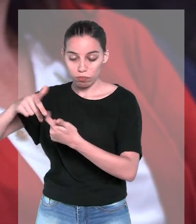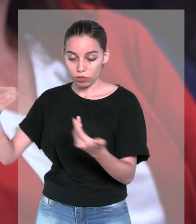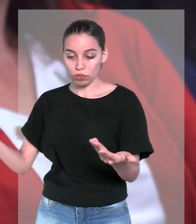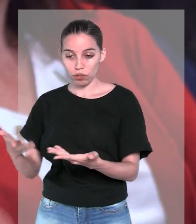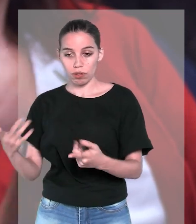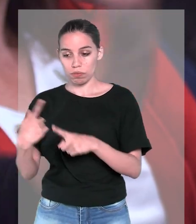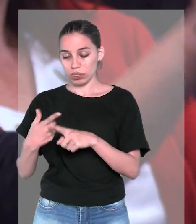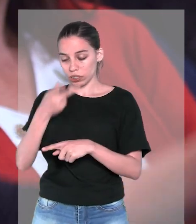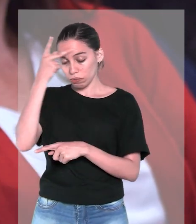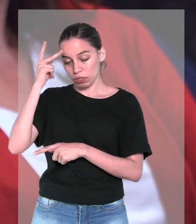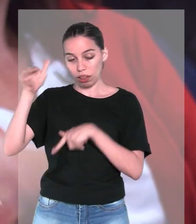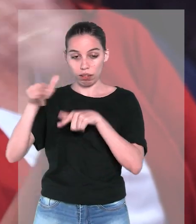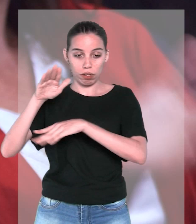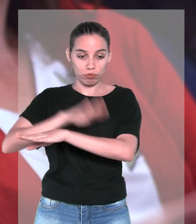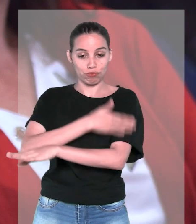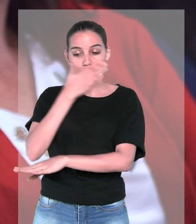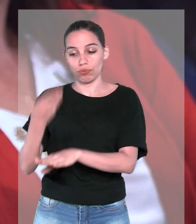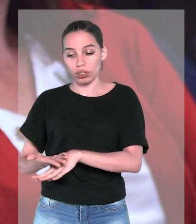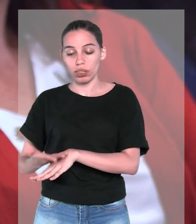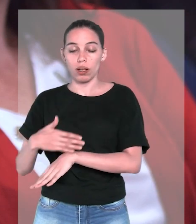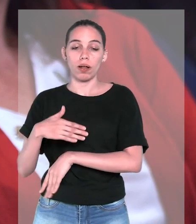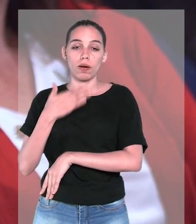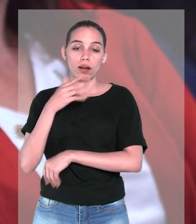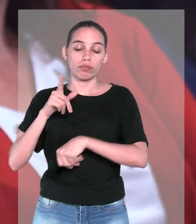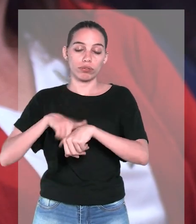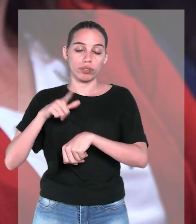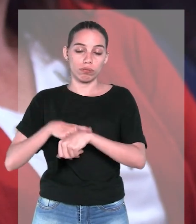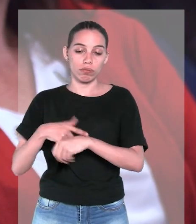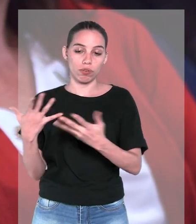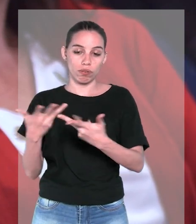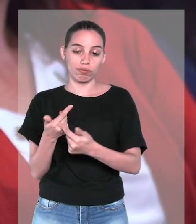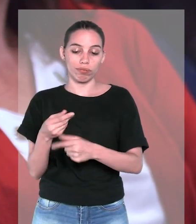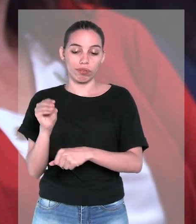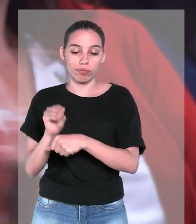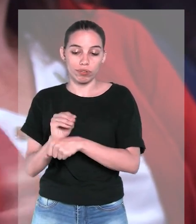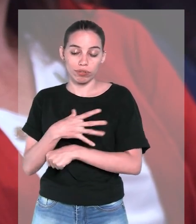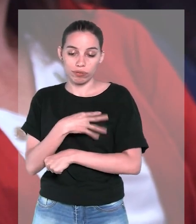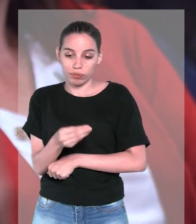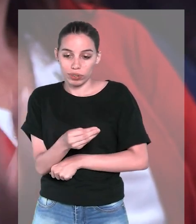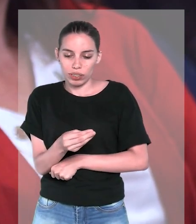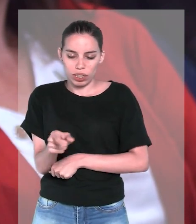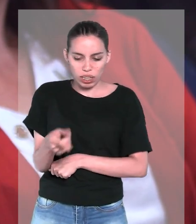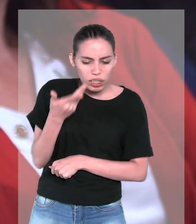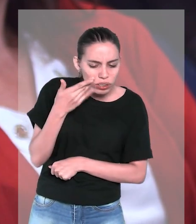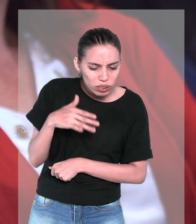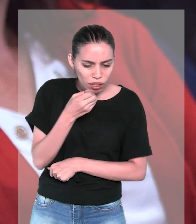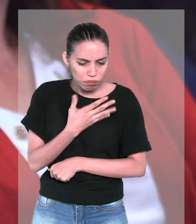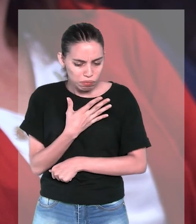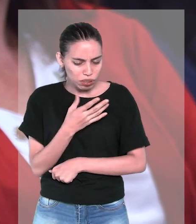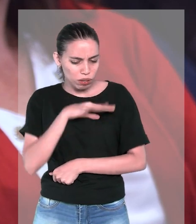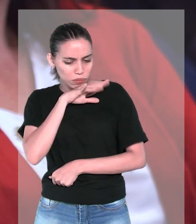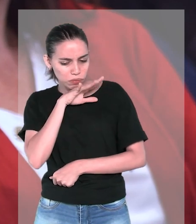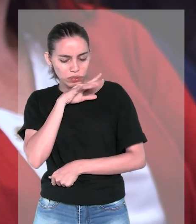não está se cortando, ela está mentalmente... né? E o professor, como é que eu cuido desse professor também? Como é que a escola pode ser